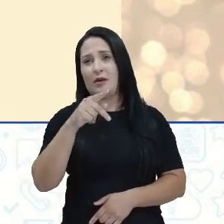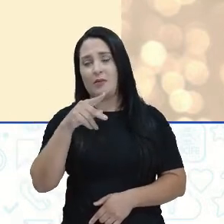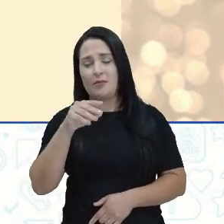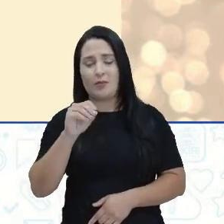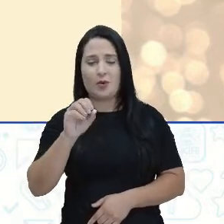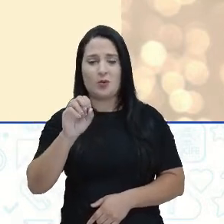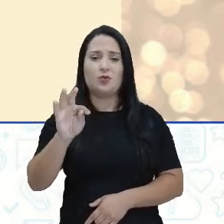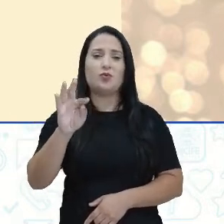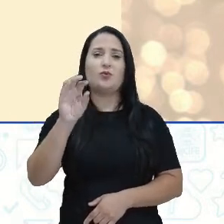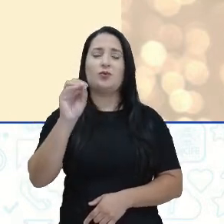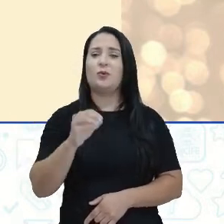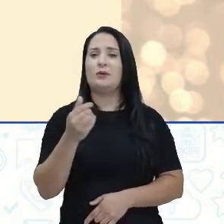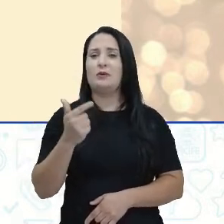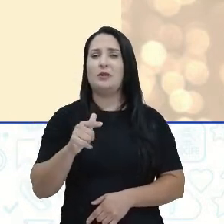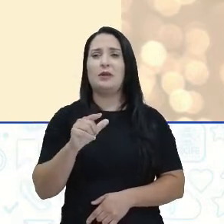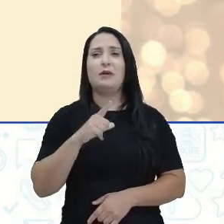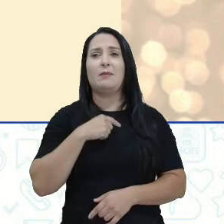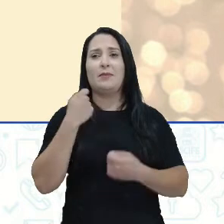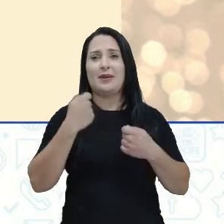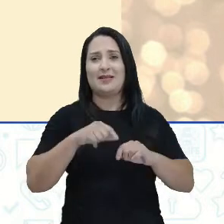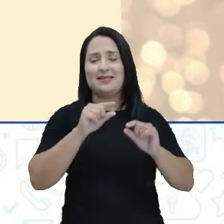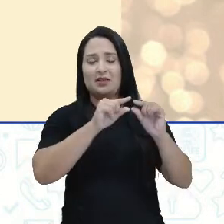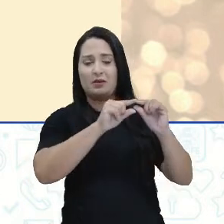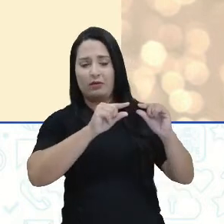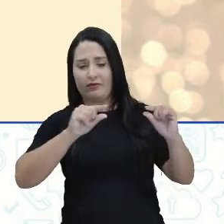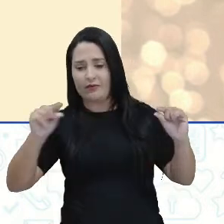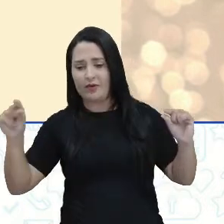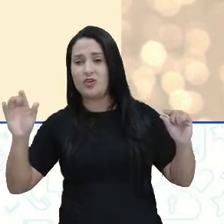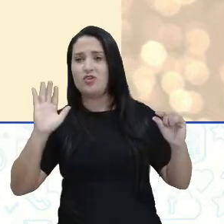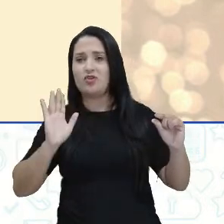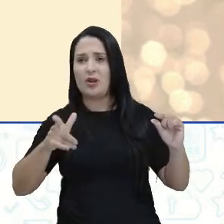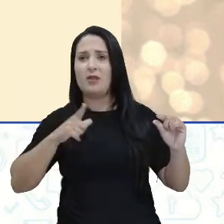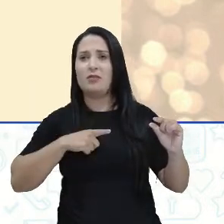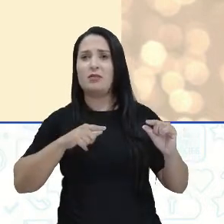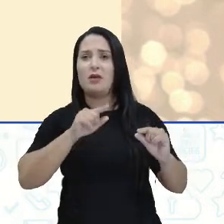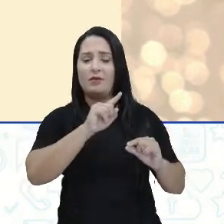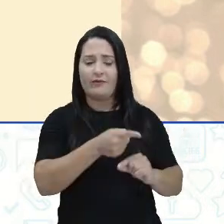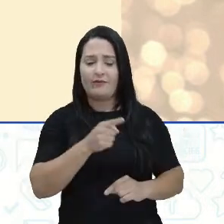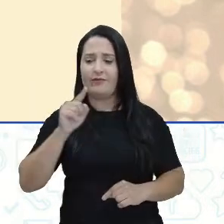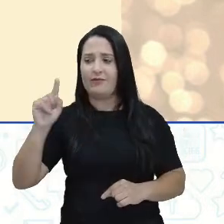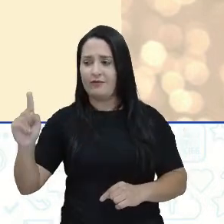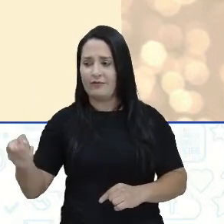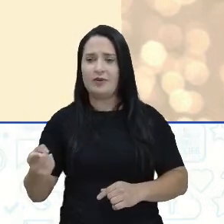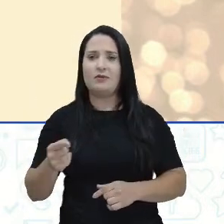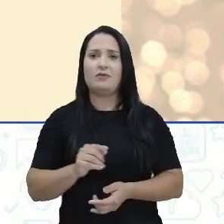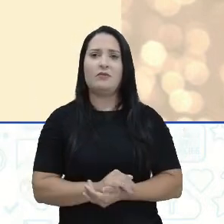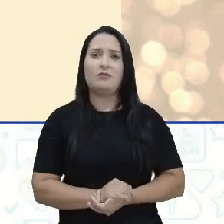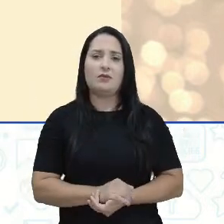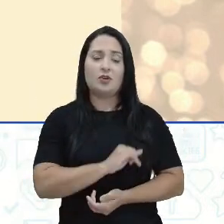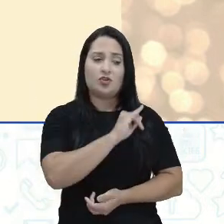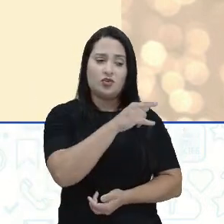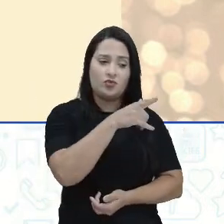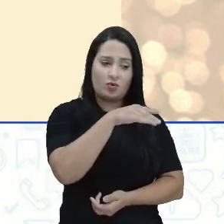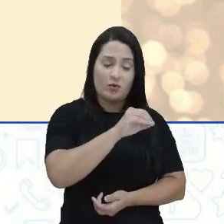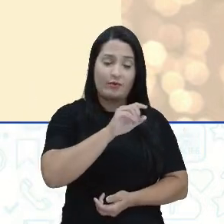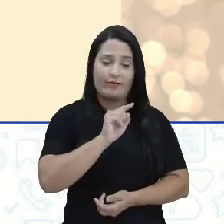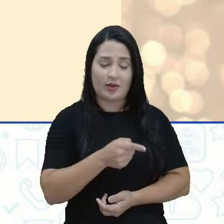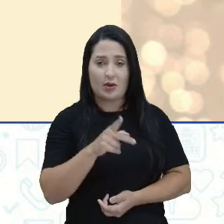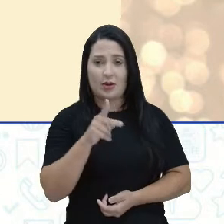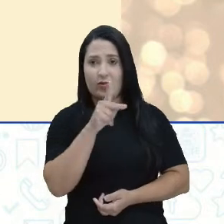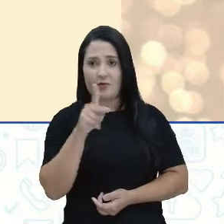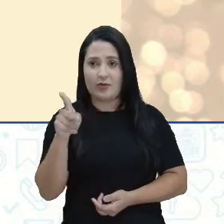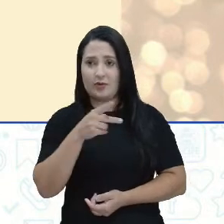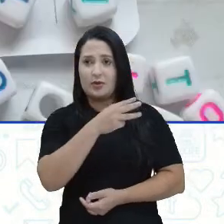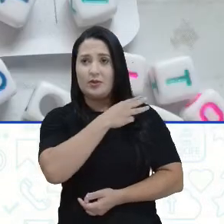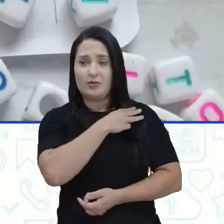ensino médio. Aqui ele tem que ser inteiro, ele já está entre vírgulas. Então, João, vírgula, professor do ensino médio, vírgula,